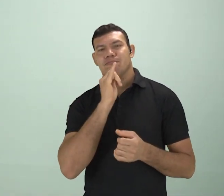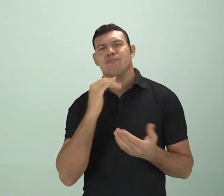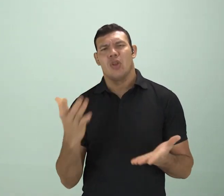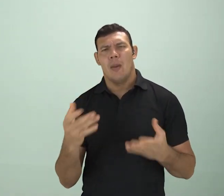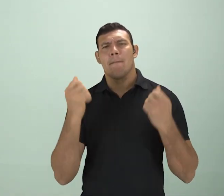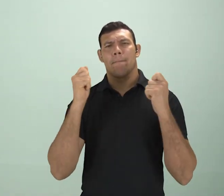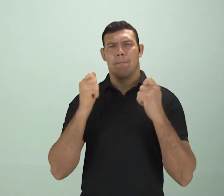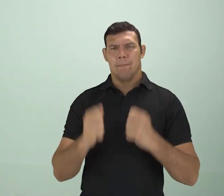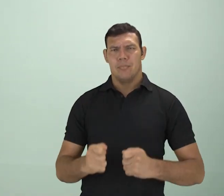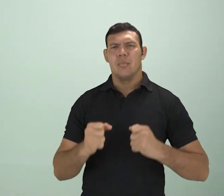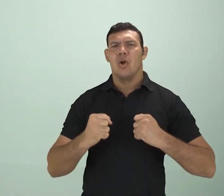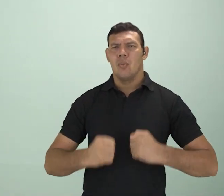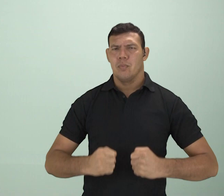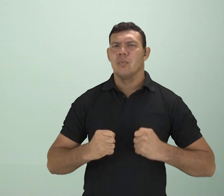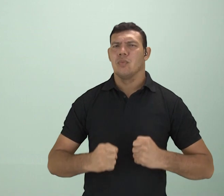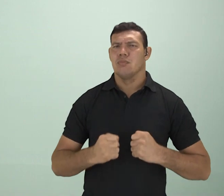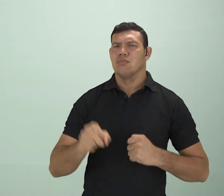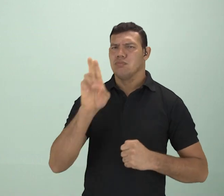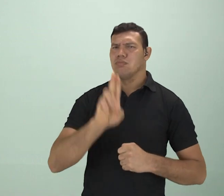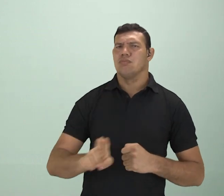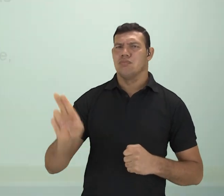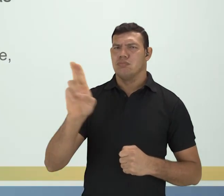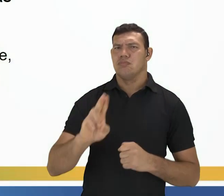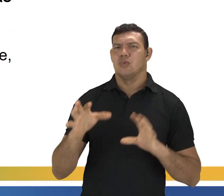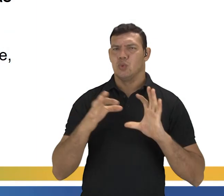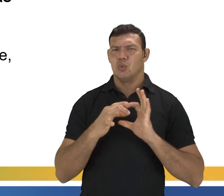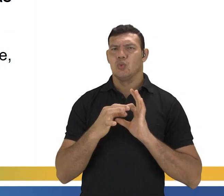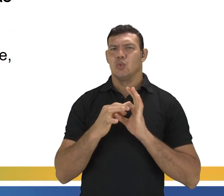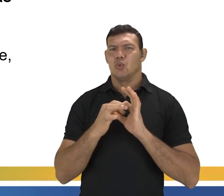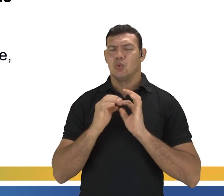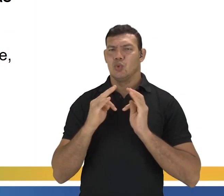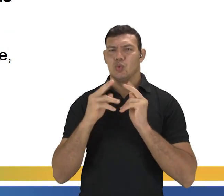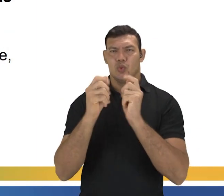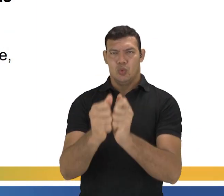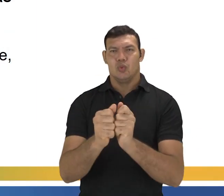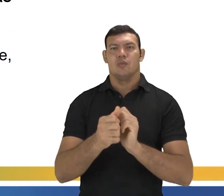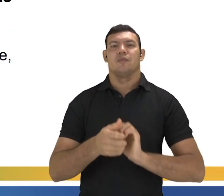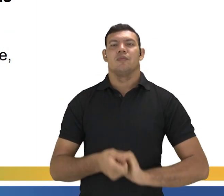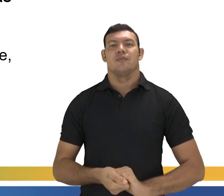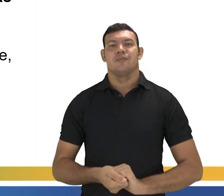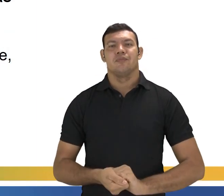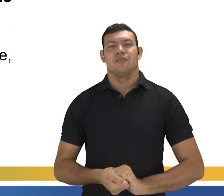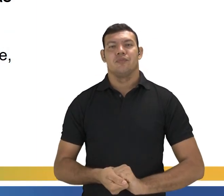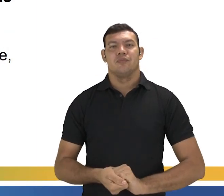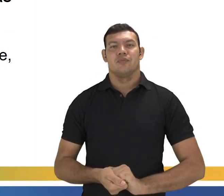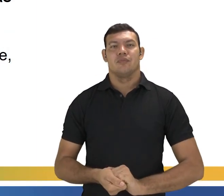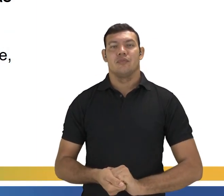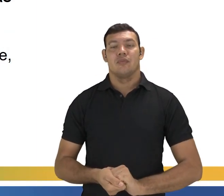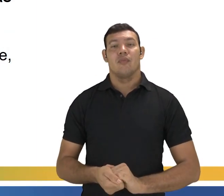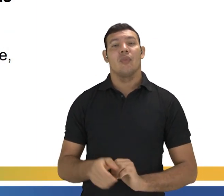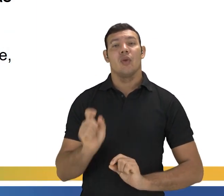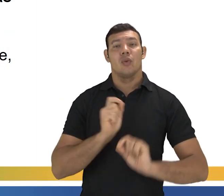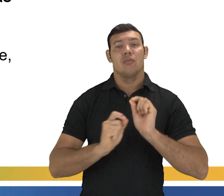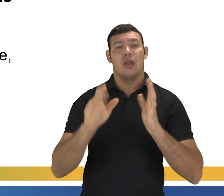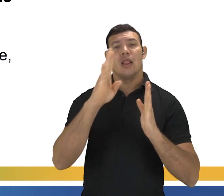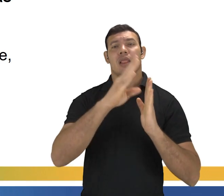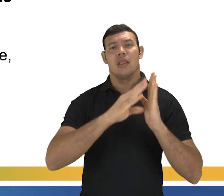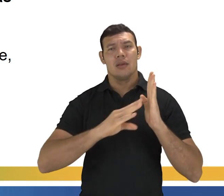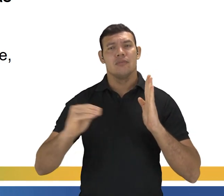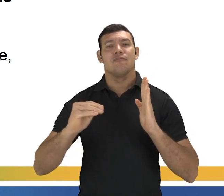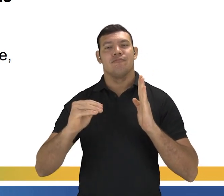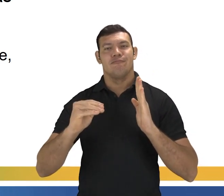exemplificação nesse modelo que a gente acabou de ver. Vamos então à estratégia de causas e consequências. Nesse modelo, você deve apresentar